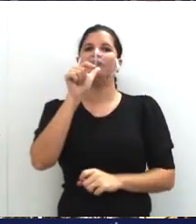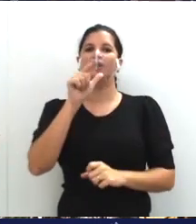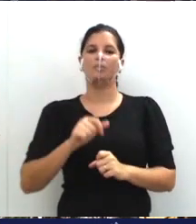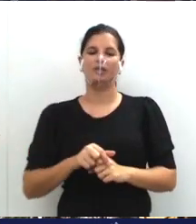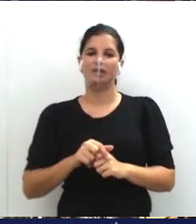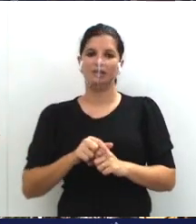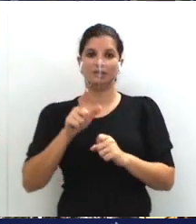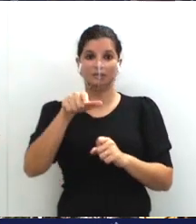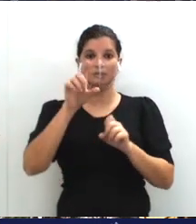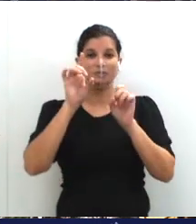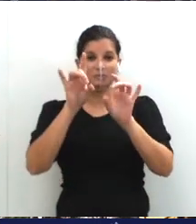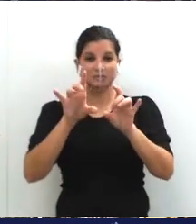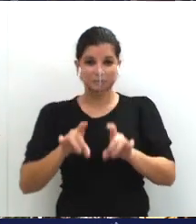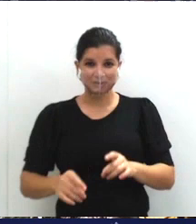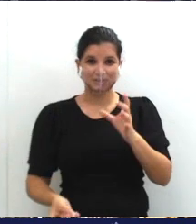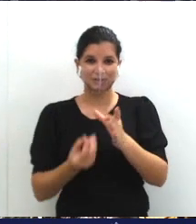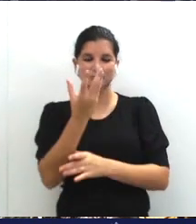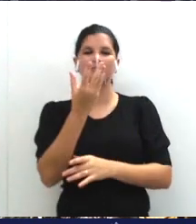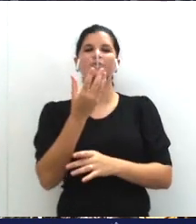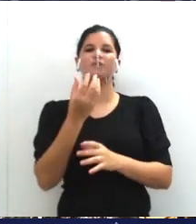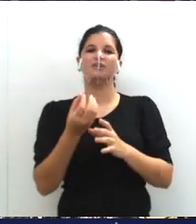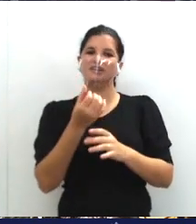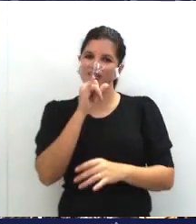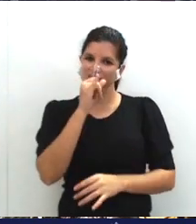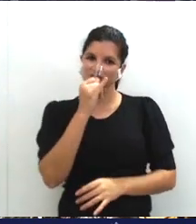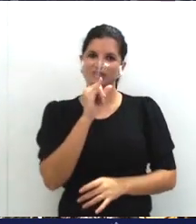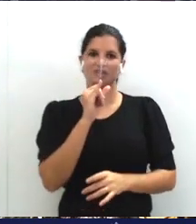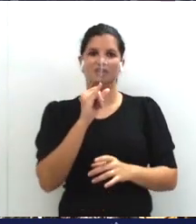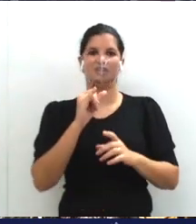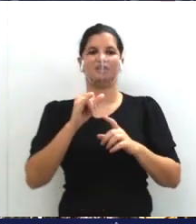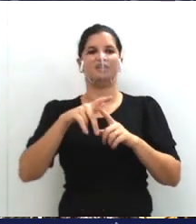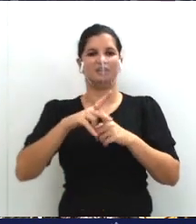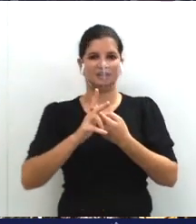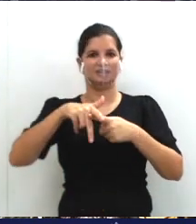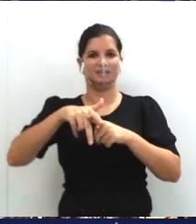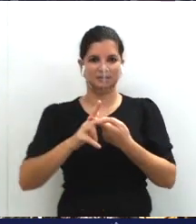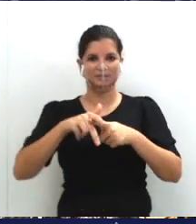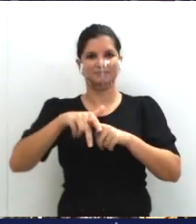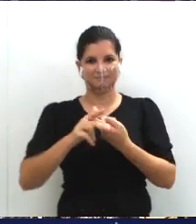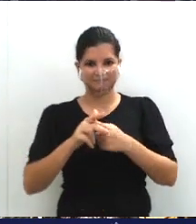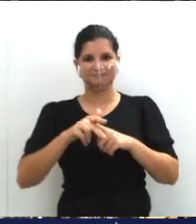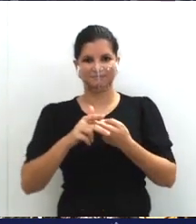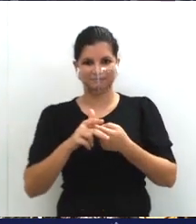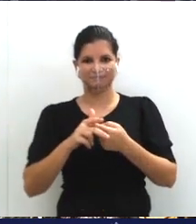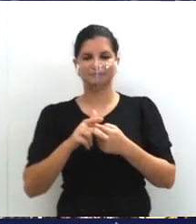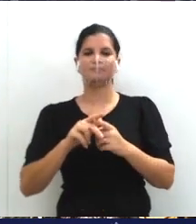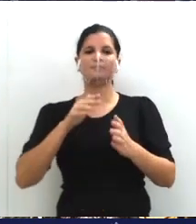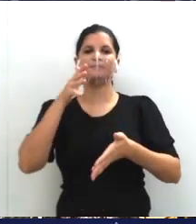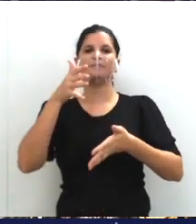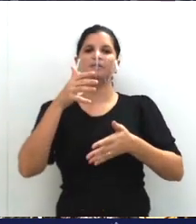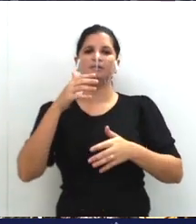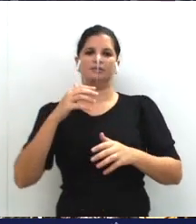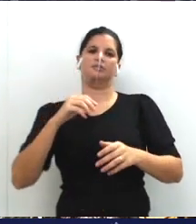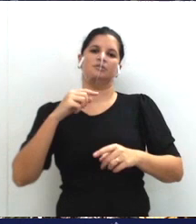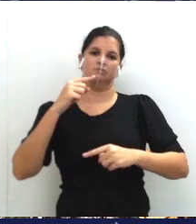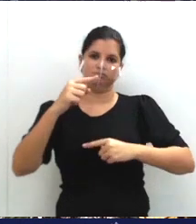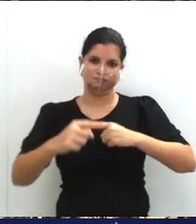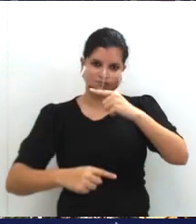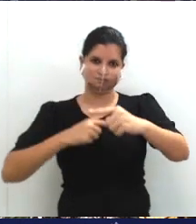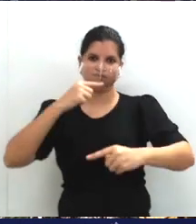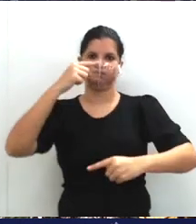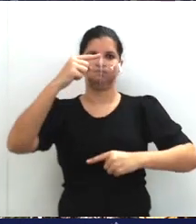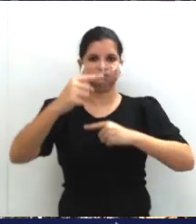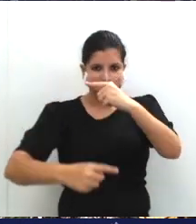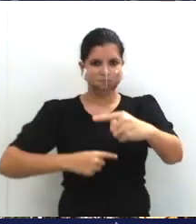roda feita especialmente para gerar energia hidráulica. Então, com base na movimentação